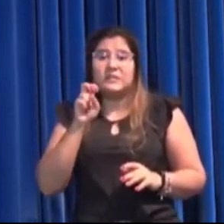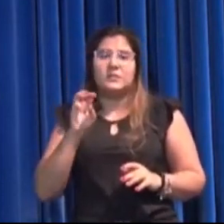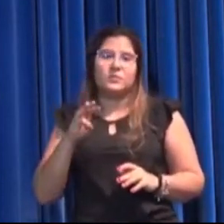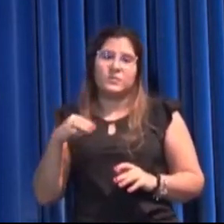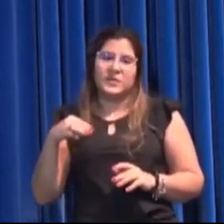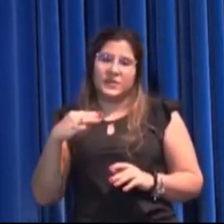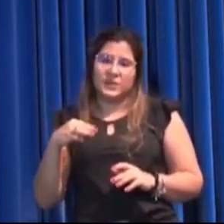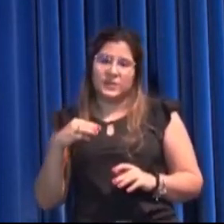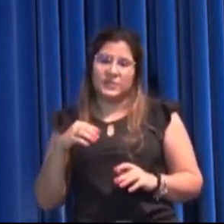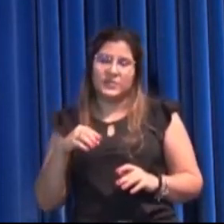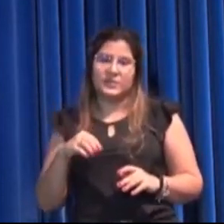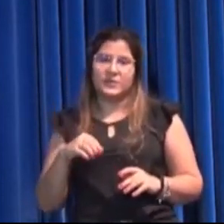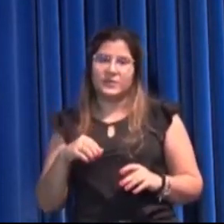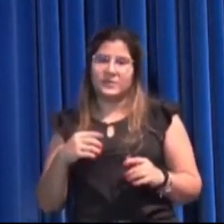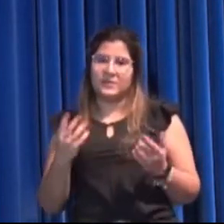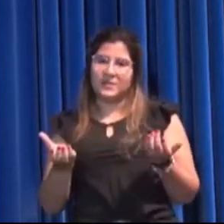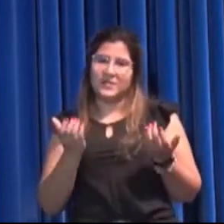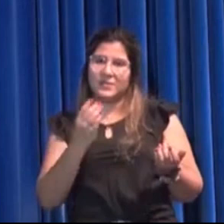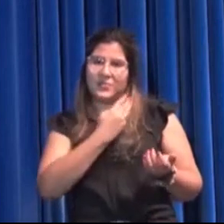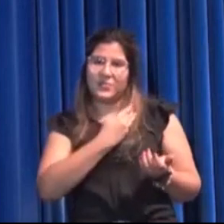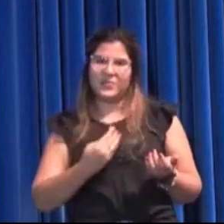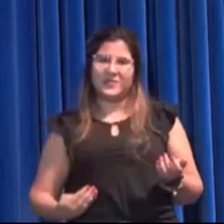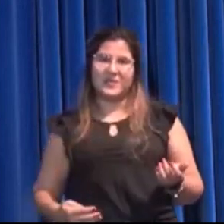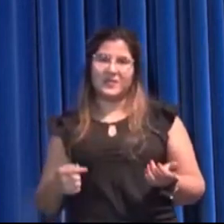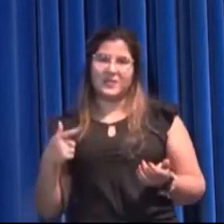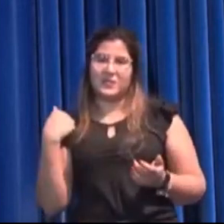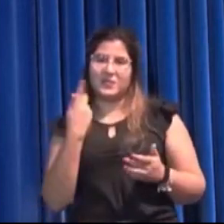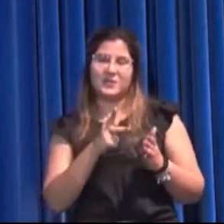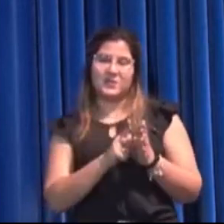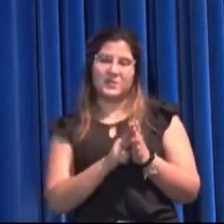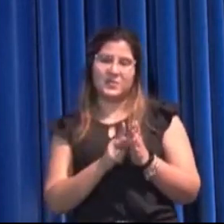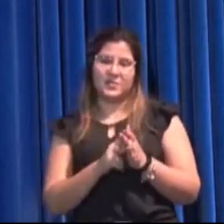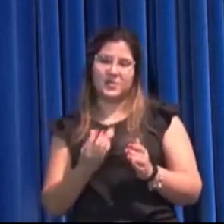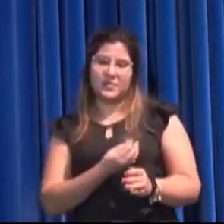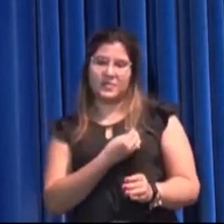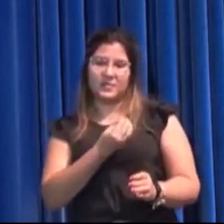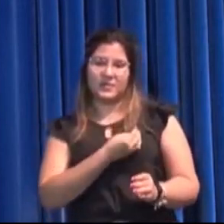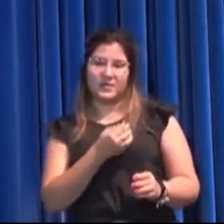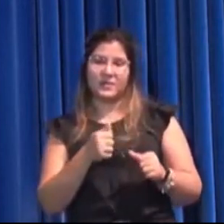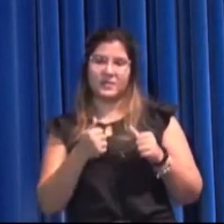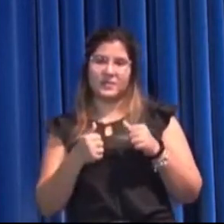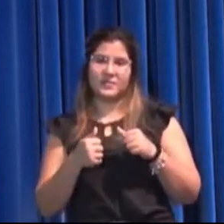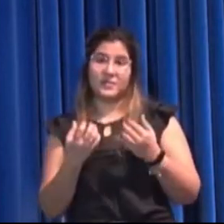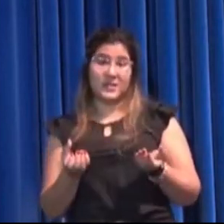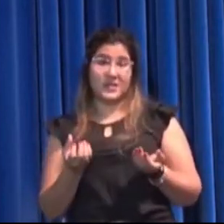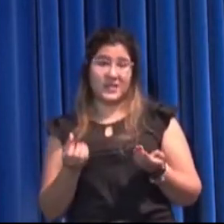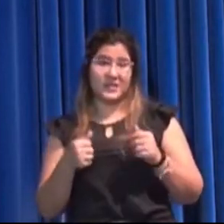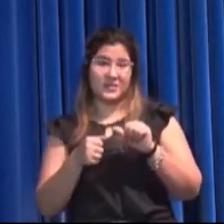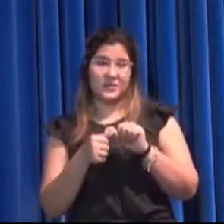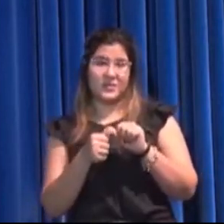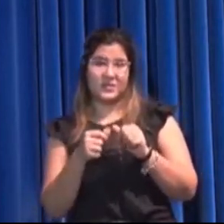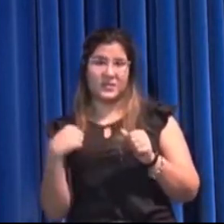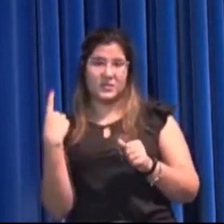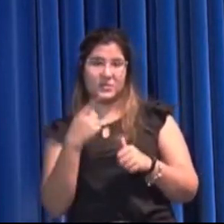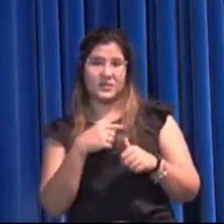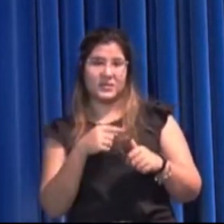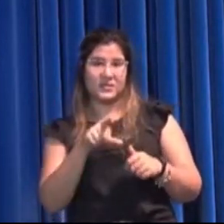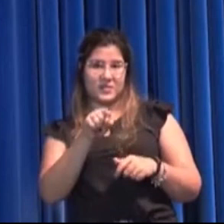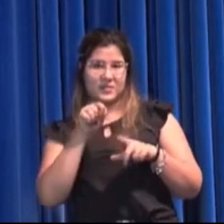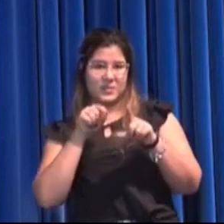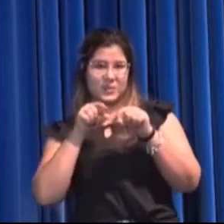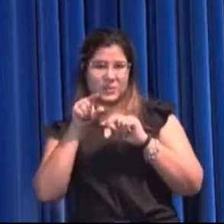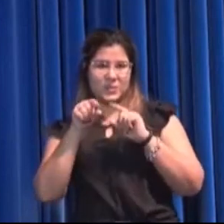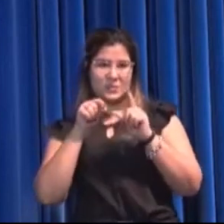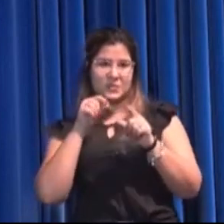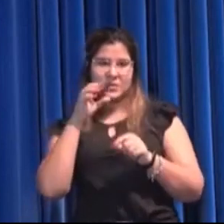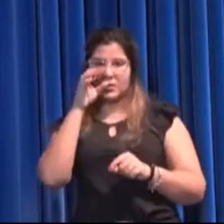ter o governo da nossa vida. Nós queremos fazer as nossas escolhas desprezando a vontade